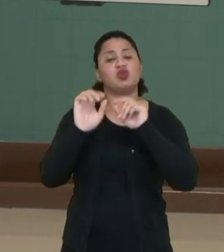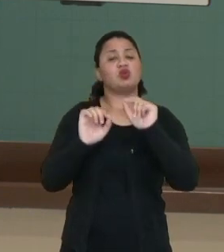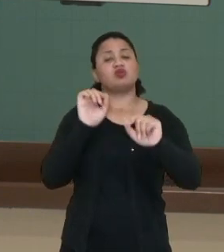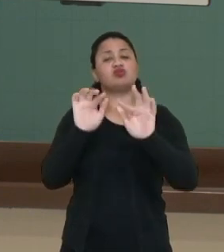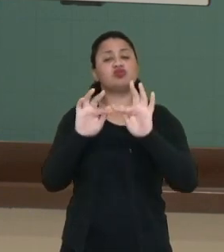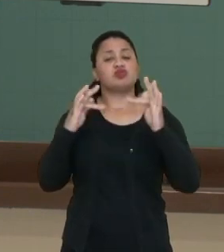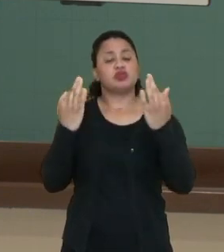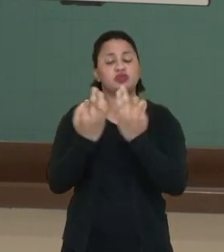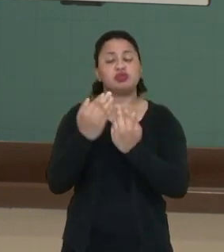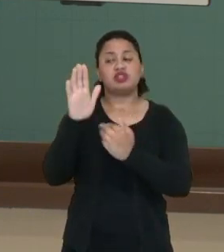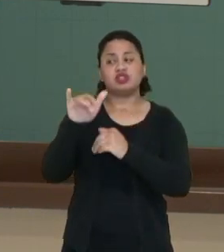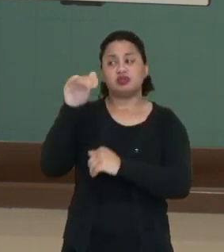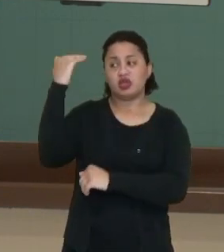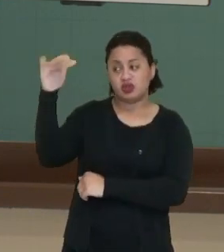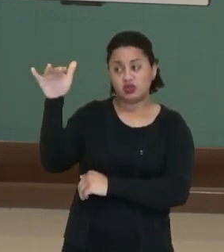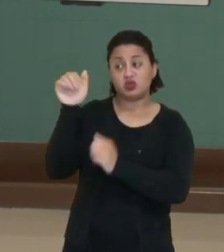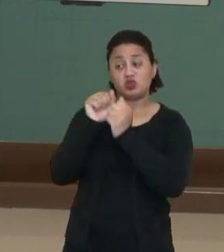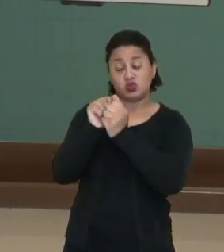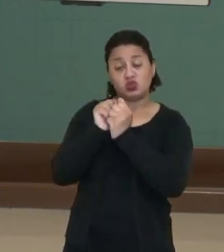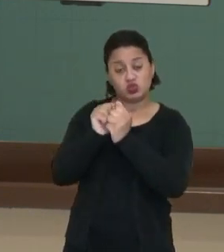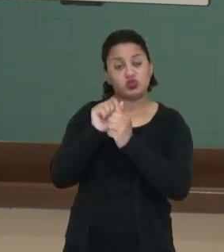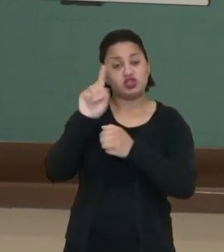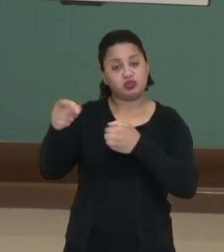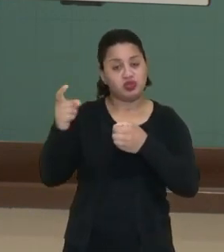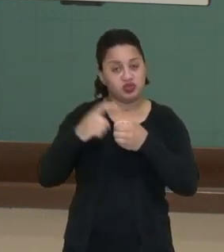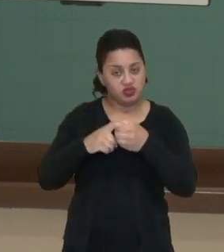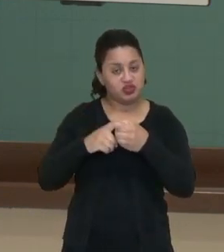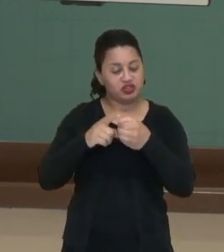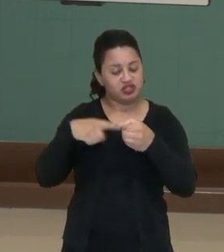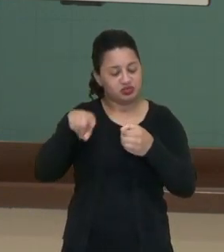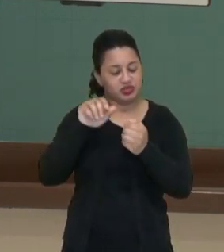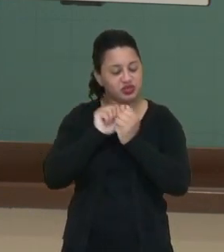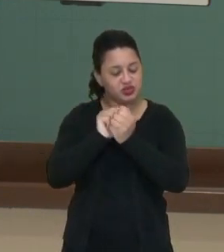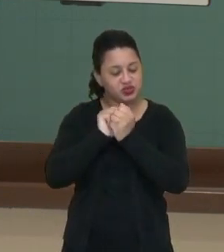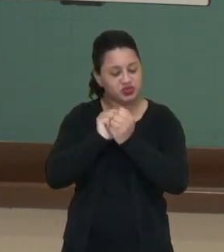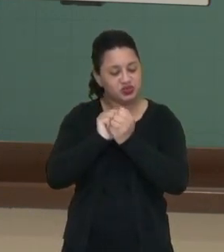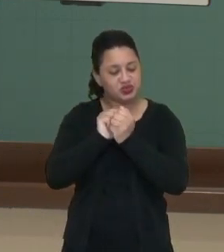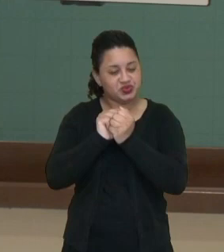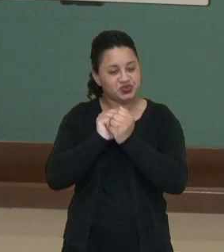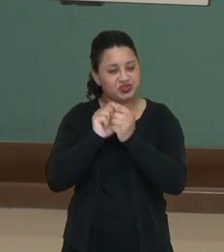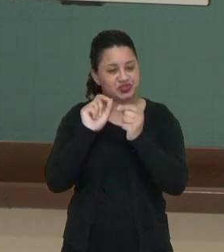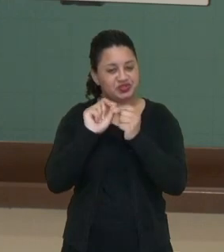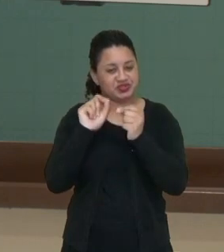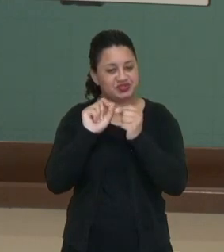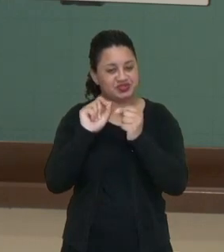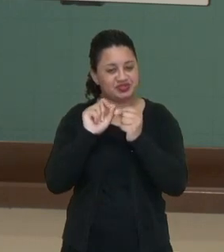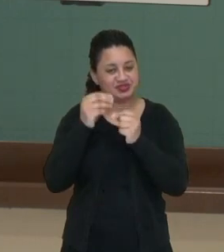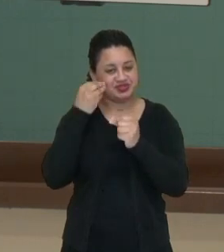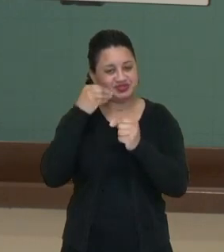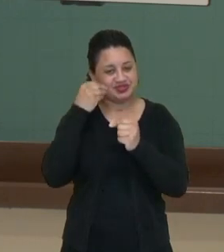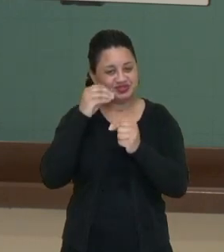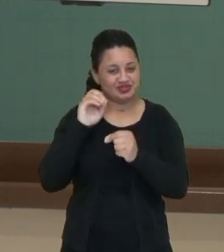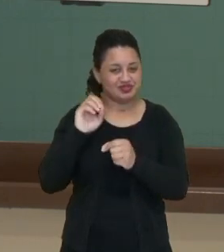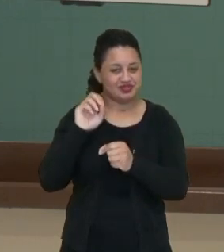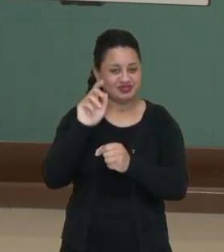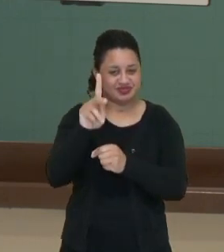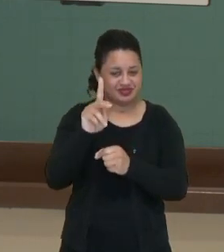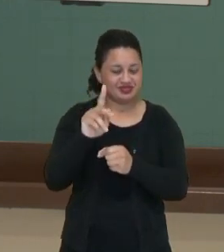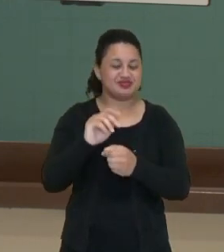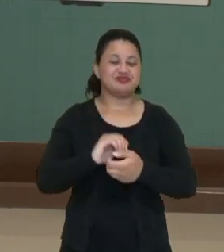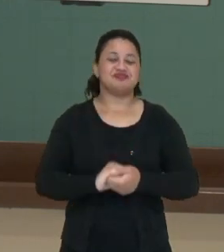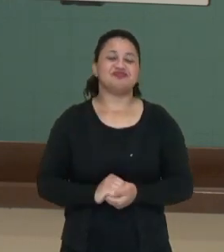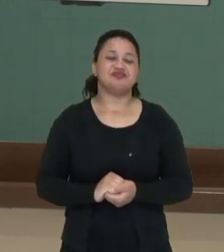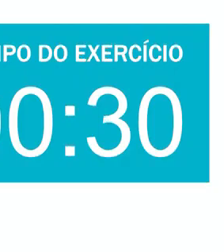família, chamar um adulto para participar e eu já volto para que juntos a gente possa participar desse momento bem gostoso que é de aprendizagem também. Até